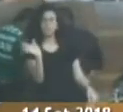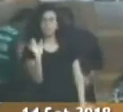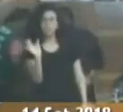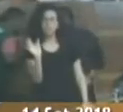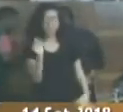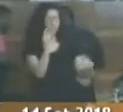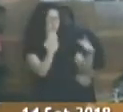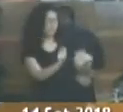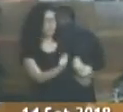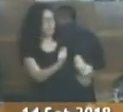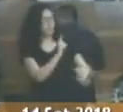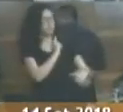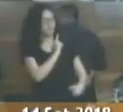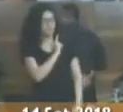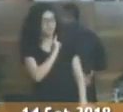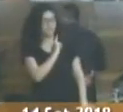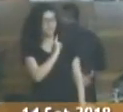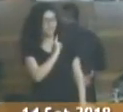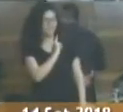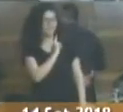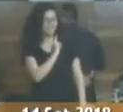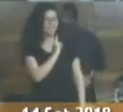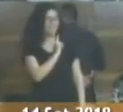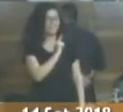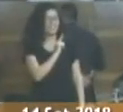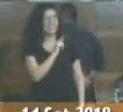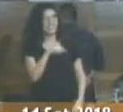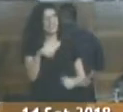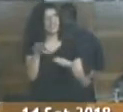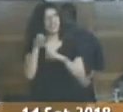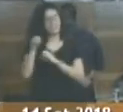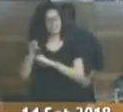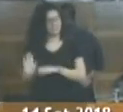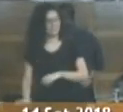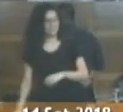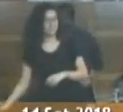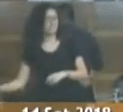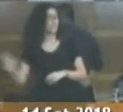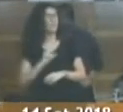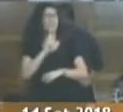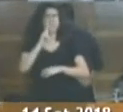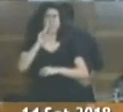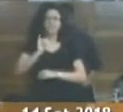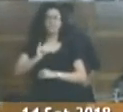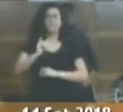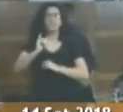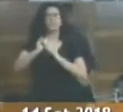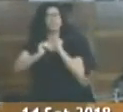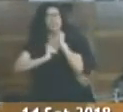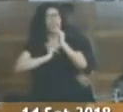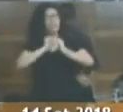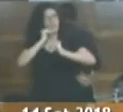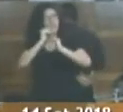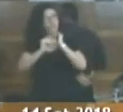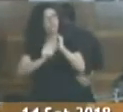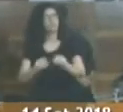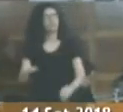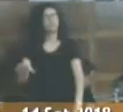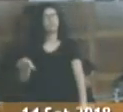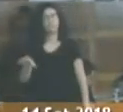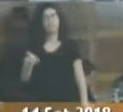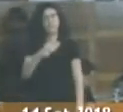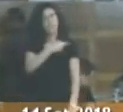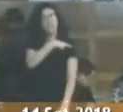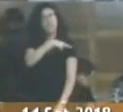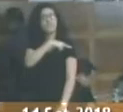um lugar onde tem uma creche, vai passando para o primeiro grau, para o segundo grau, fazer a parte